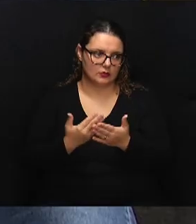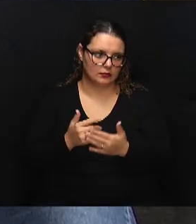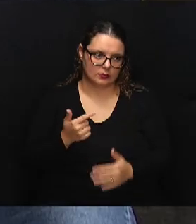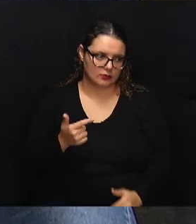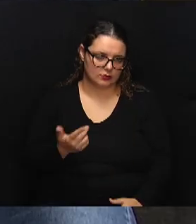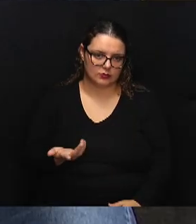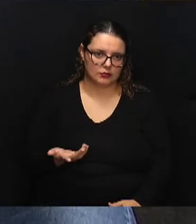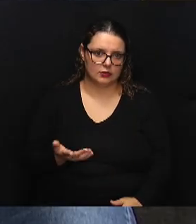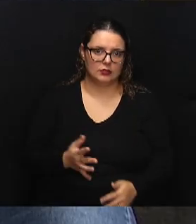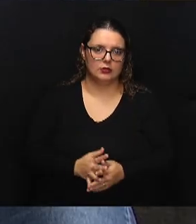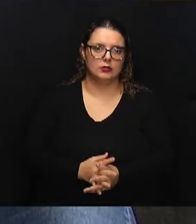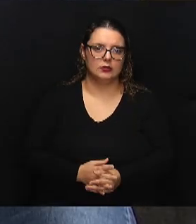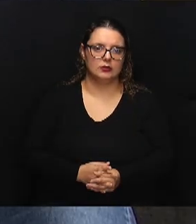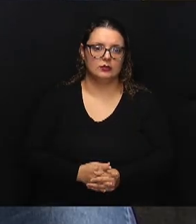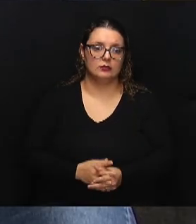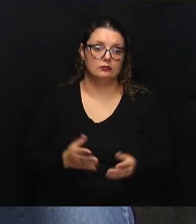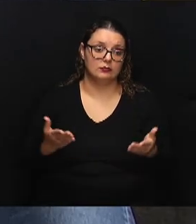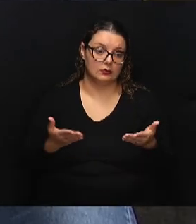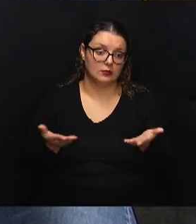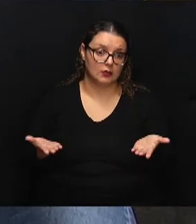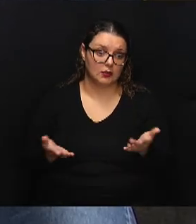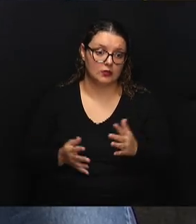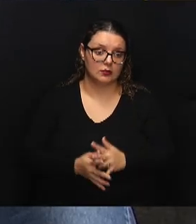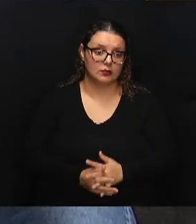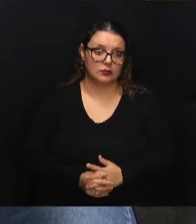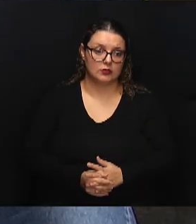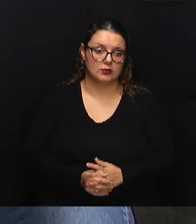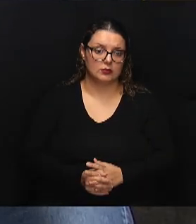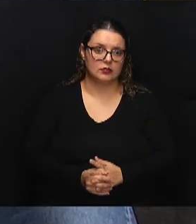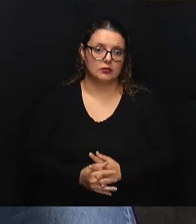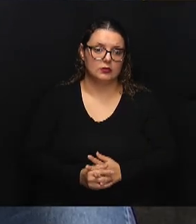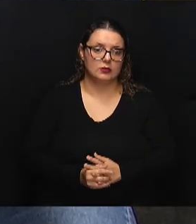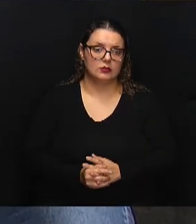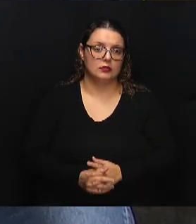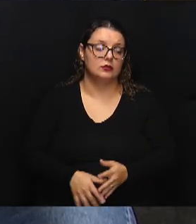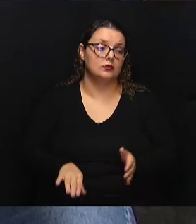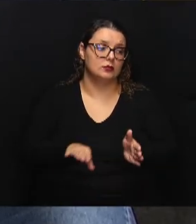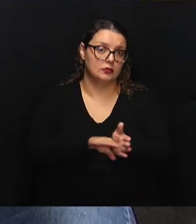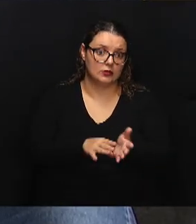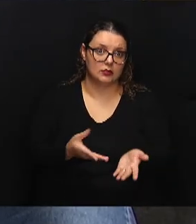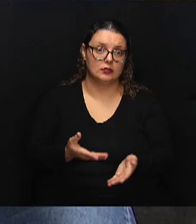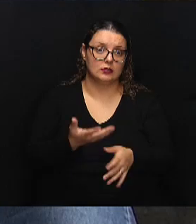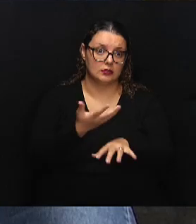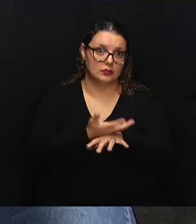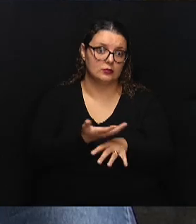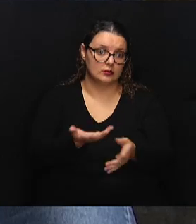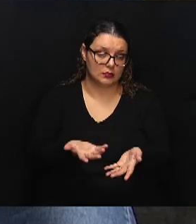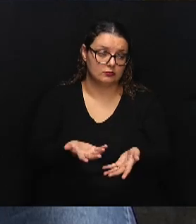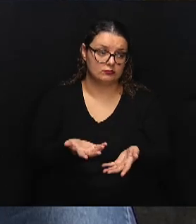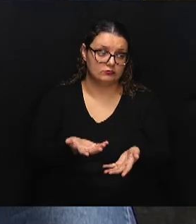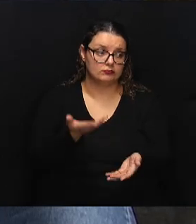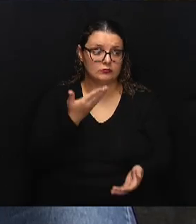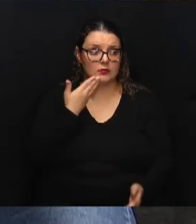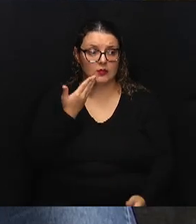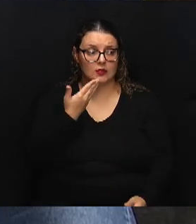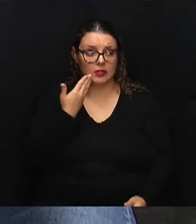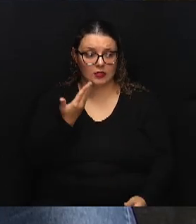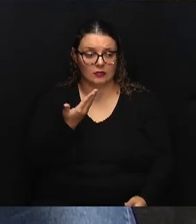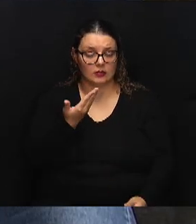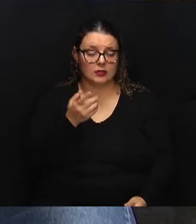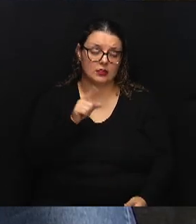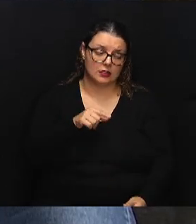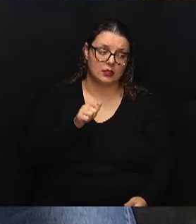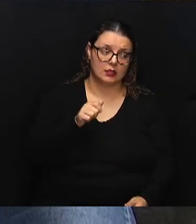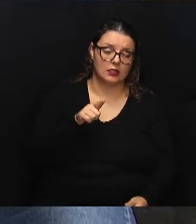escolas, né? E hoje, com a chegada aí dessa disciplina, eu acho que facilita, inclusive, né, Alex?